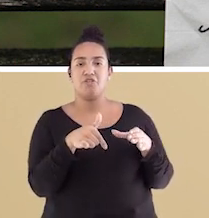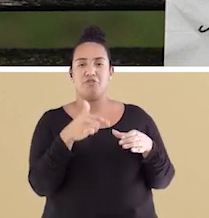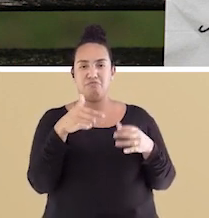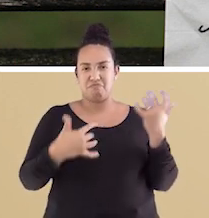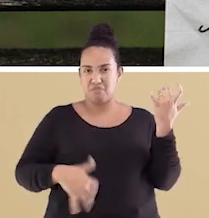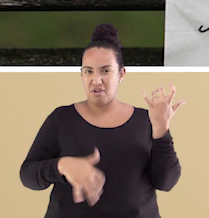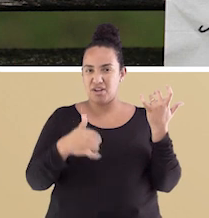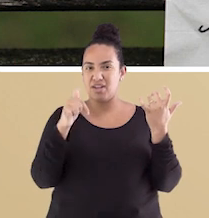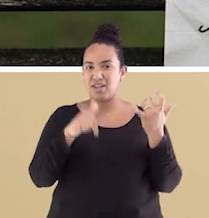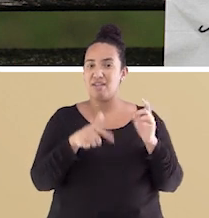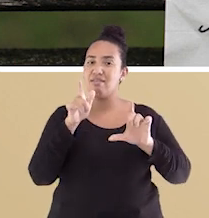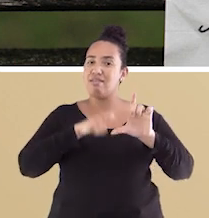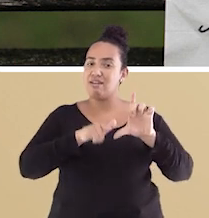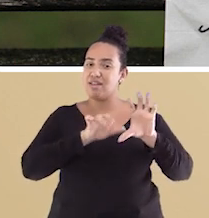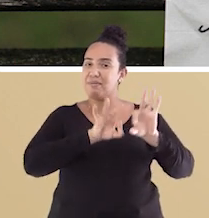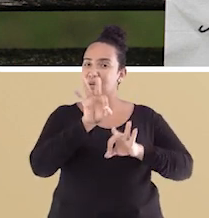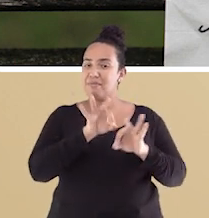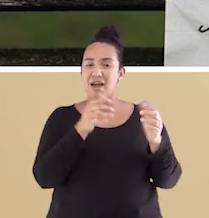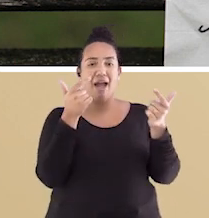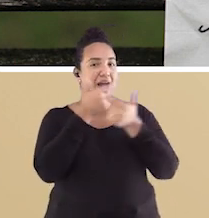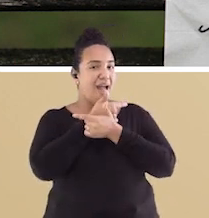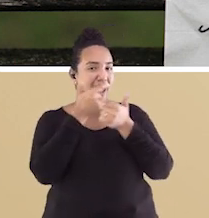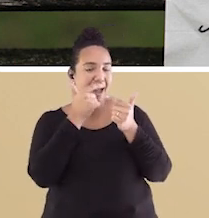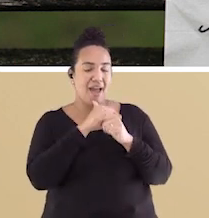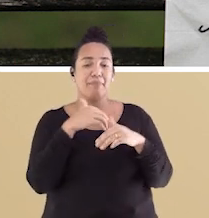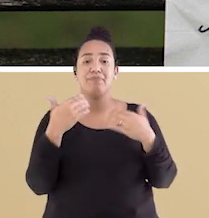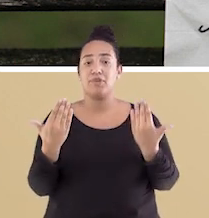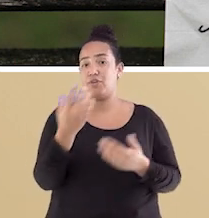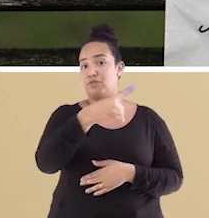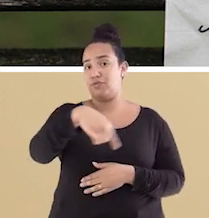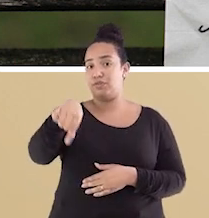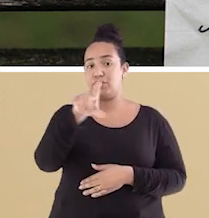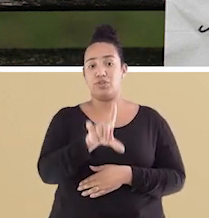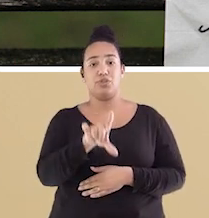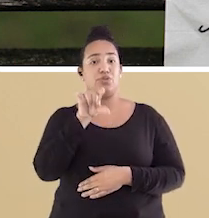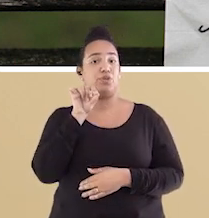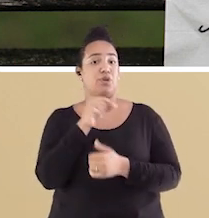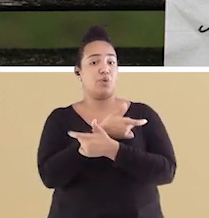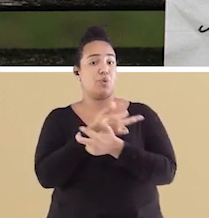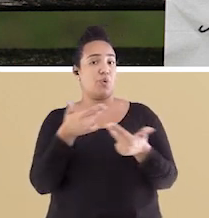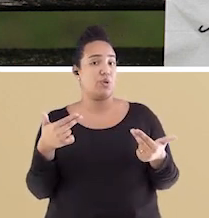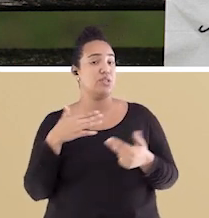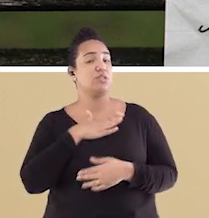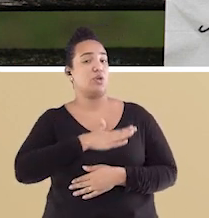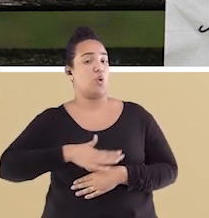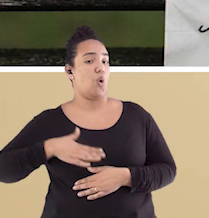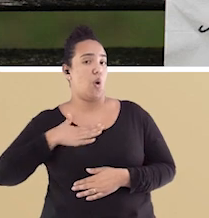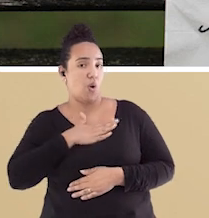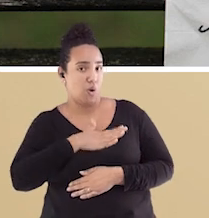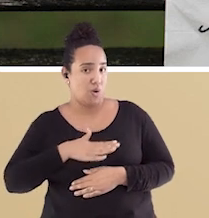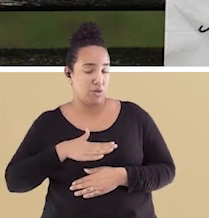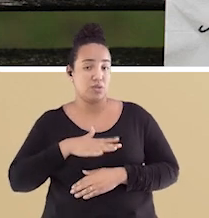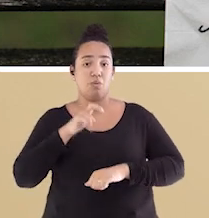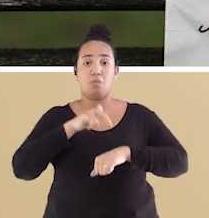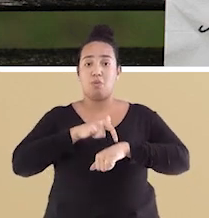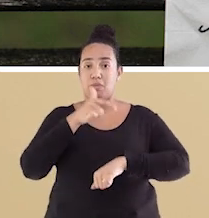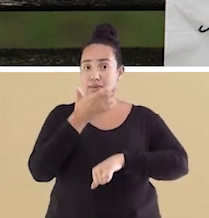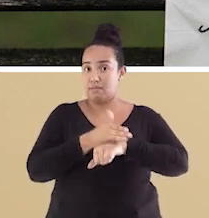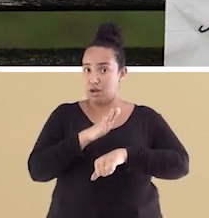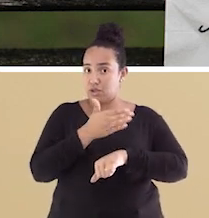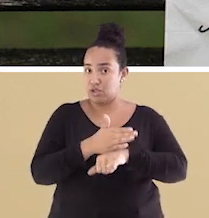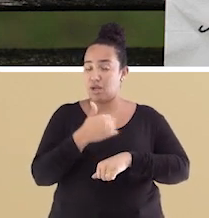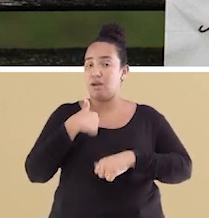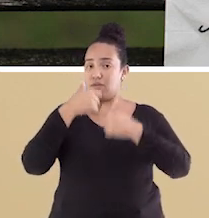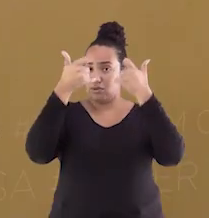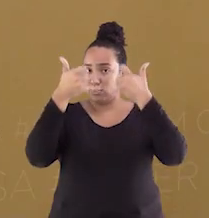com elas. Então escolham sempre algo que gostam. Na hora que a gente colocar a mão na massa, nós vamos falar melhor